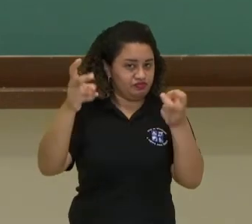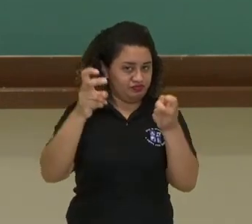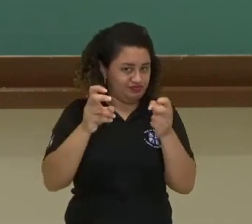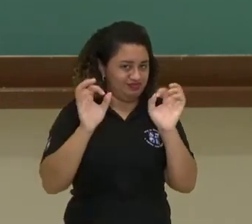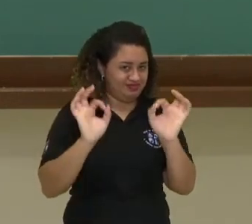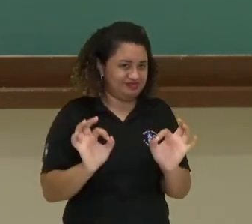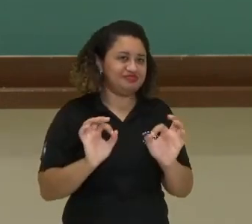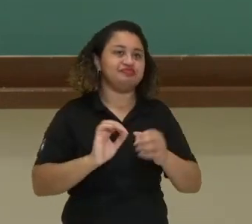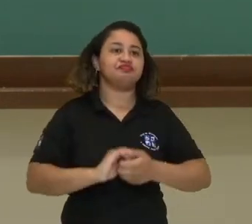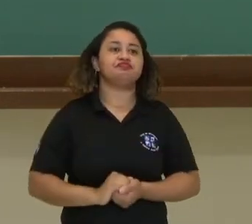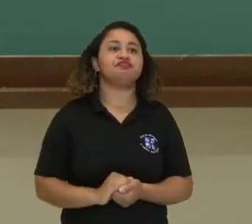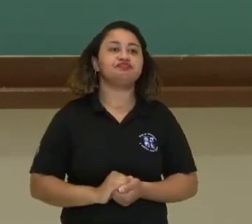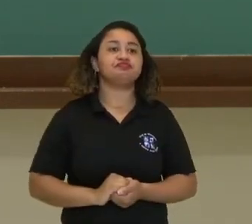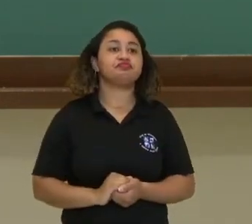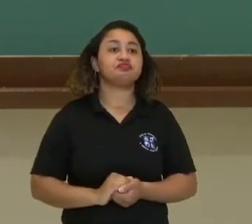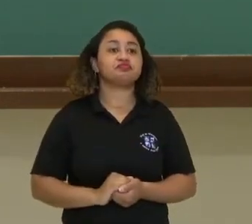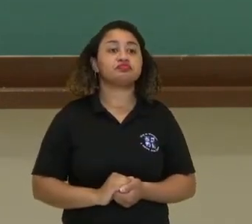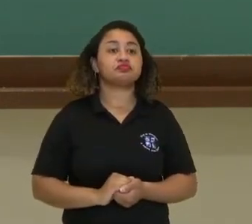bem.